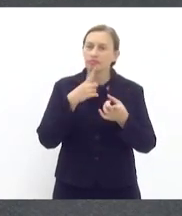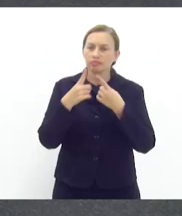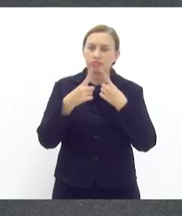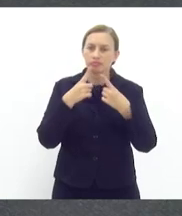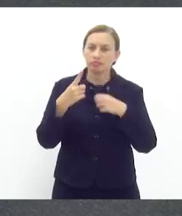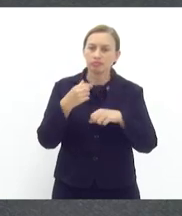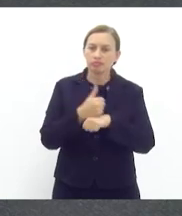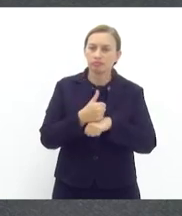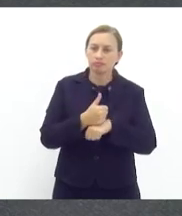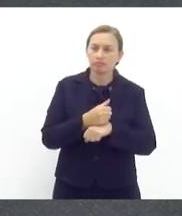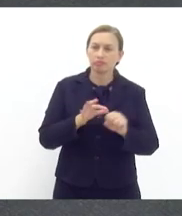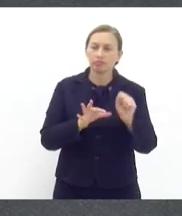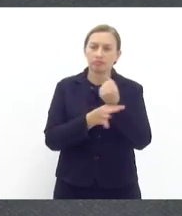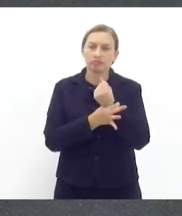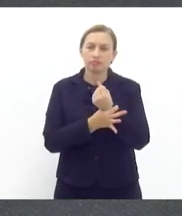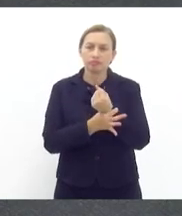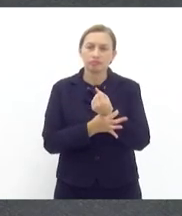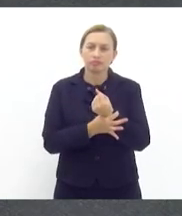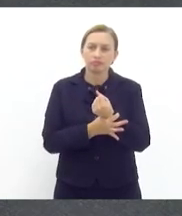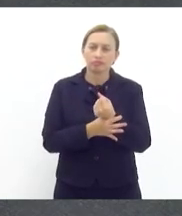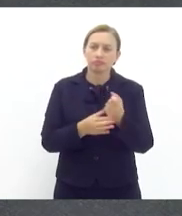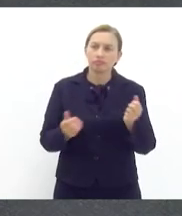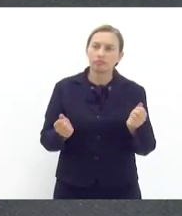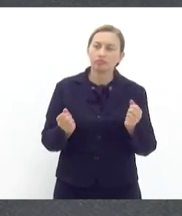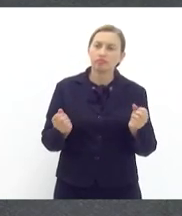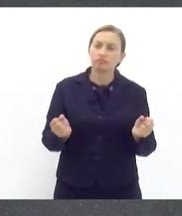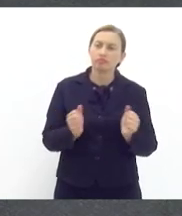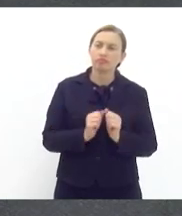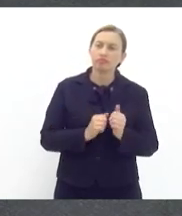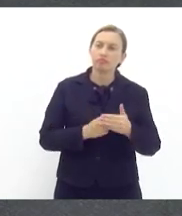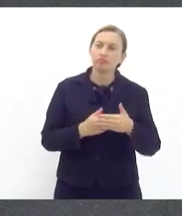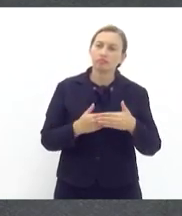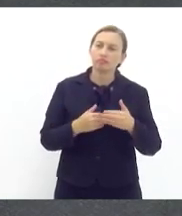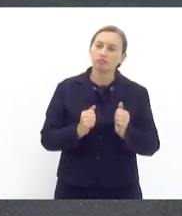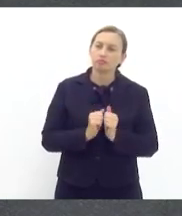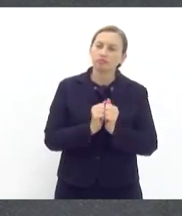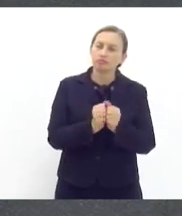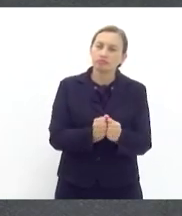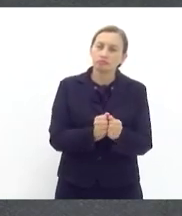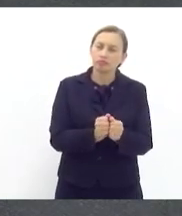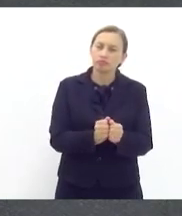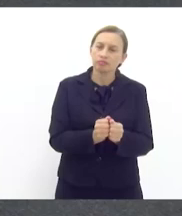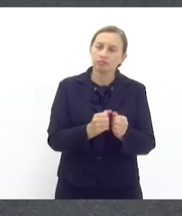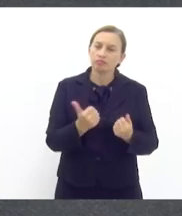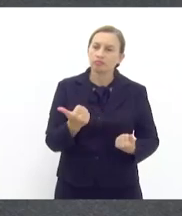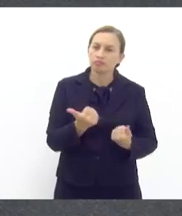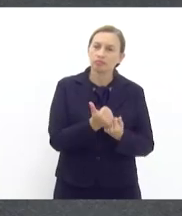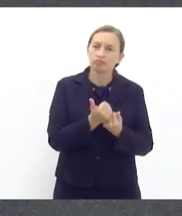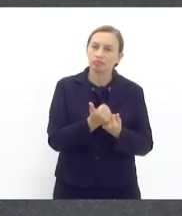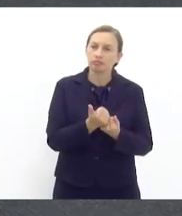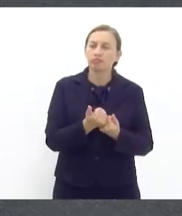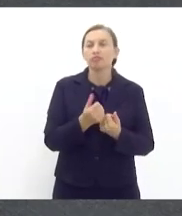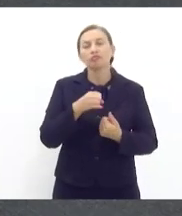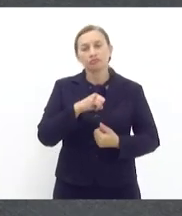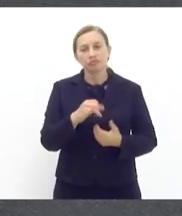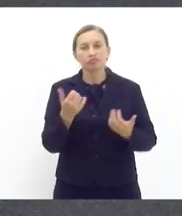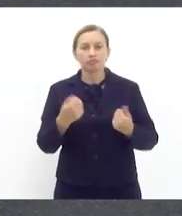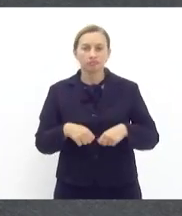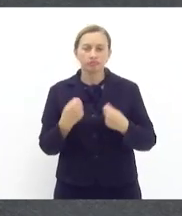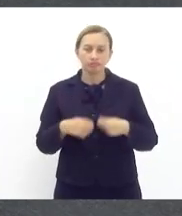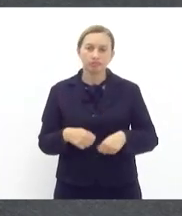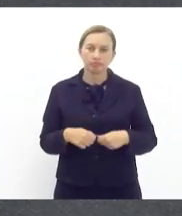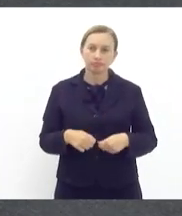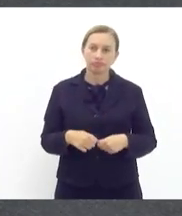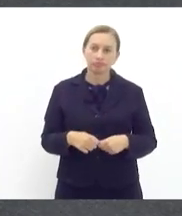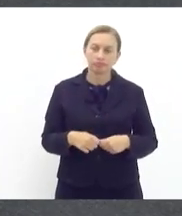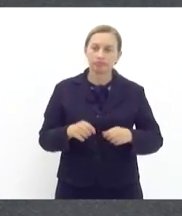os profissionais da segurança para que estando sempre próximos eles prestem o apoio que se fizer necessário de uma